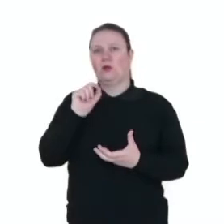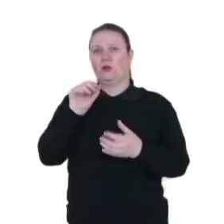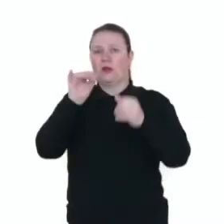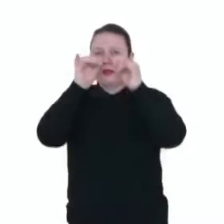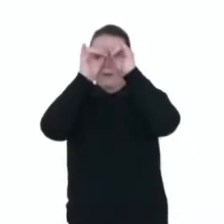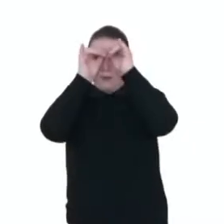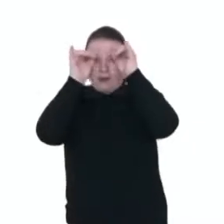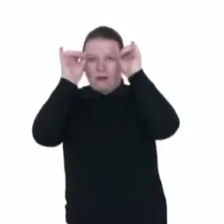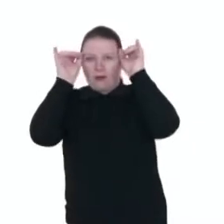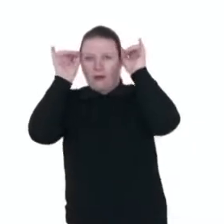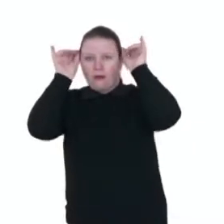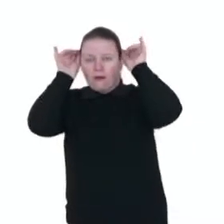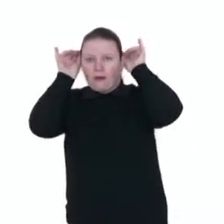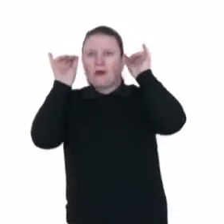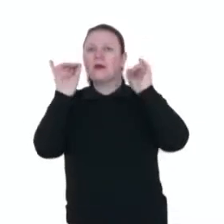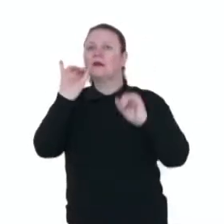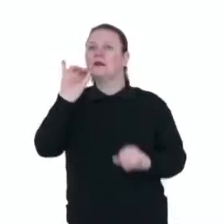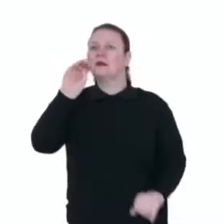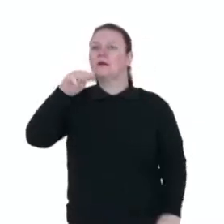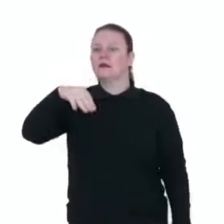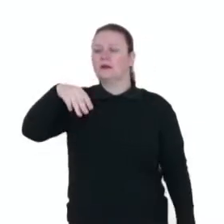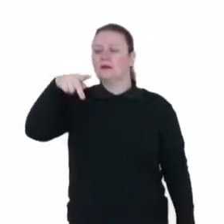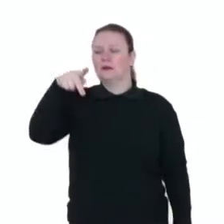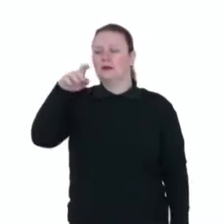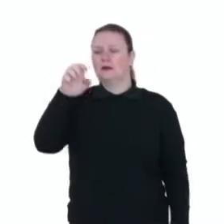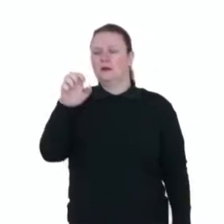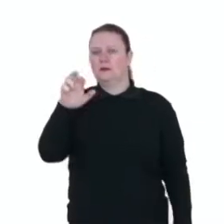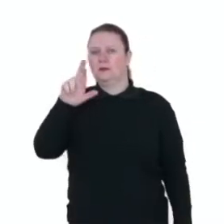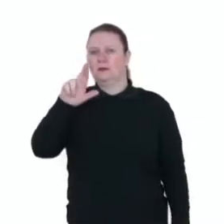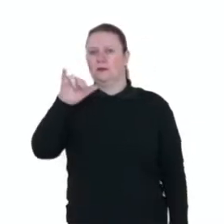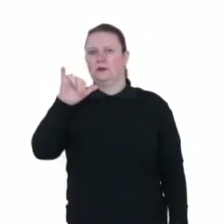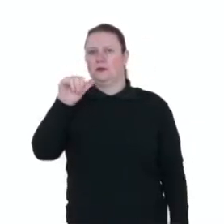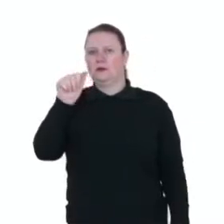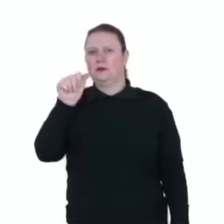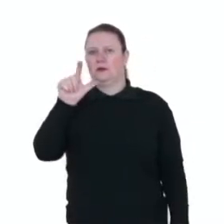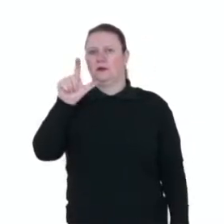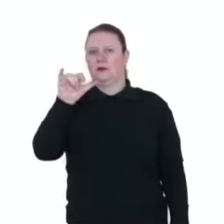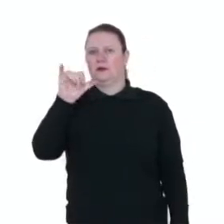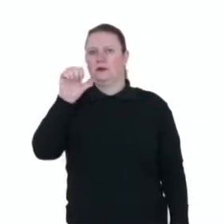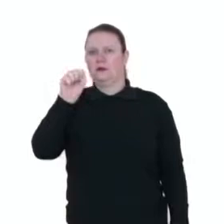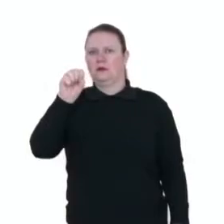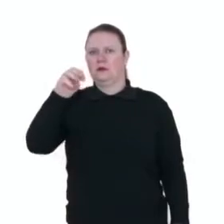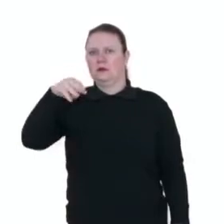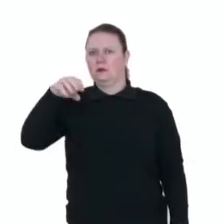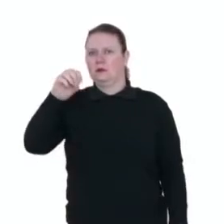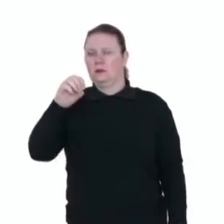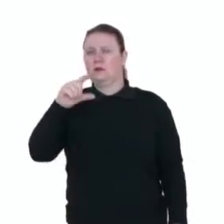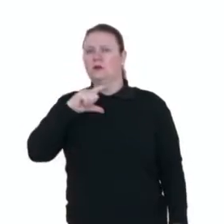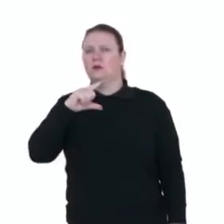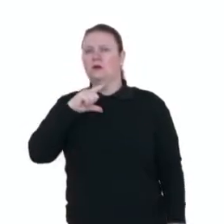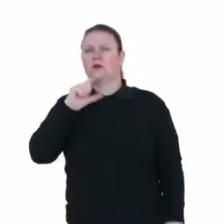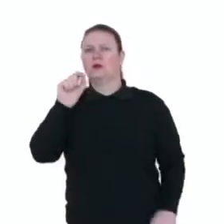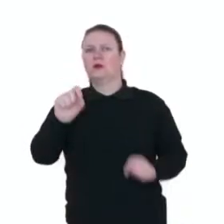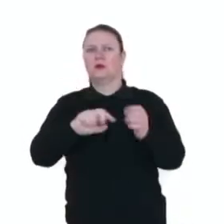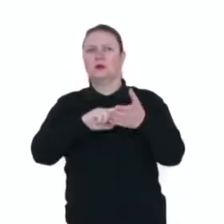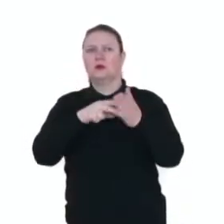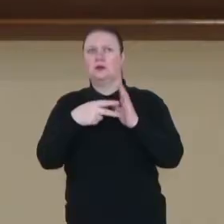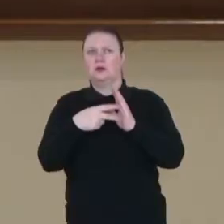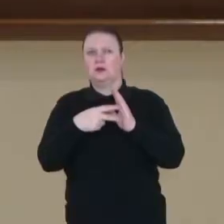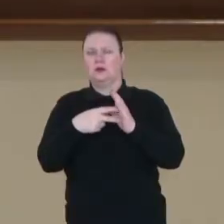século XIX, ele era carregado de racismo. Veja só, aqui a gente está entendendo o racismo como um determinado tipo